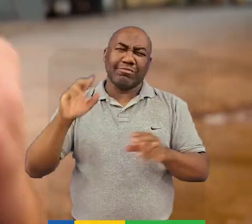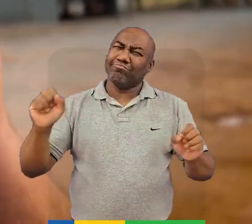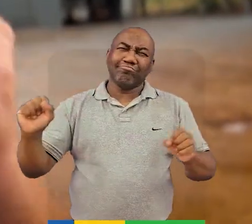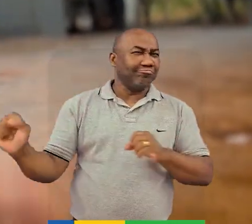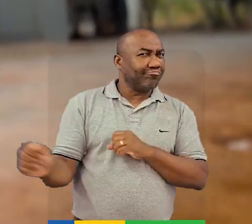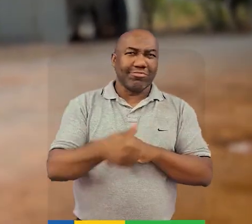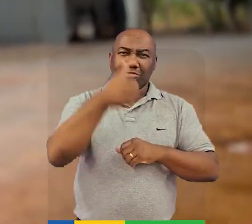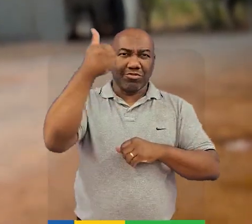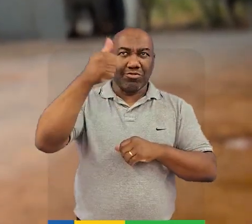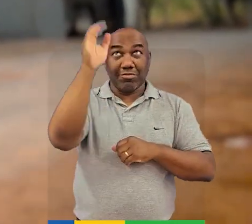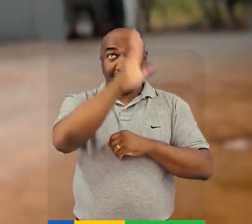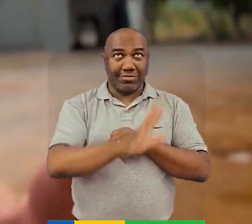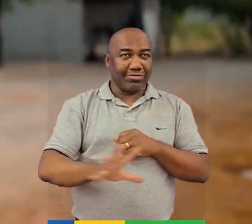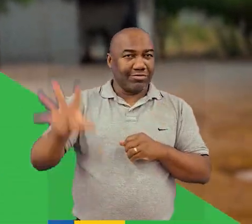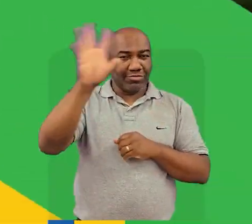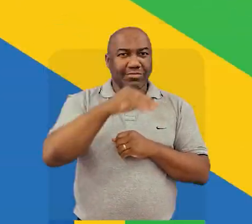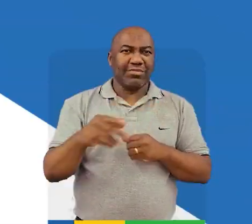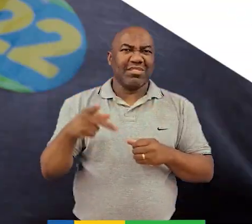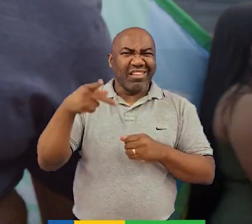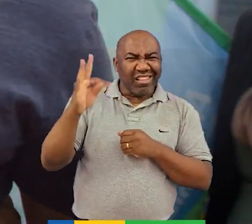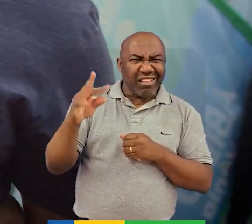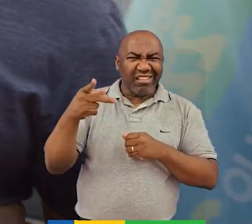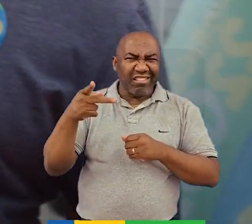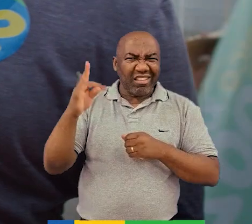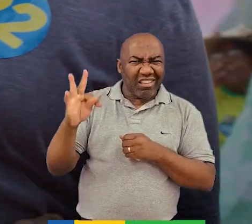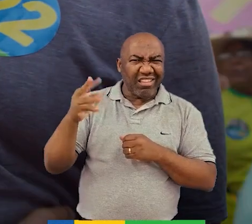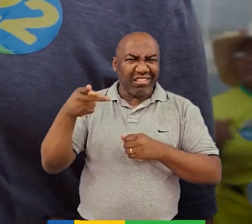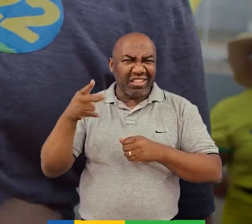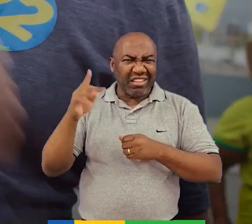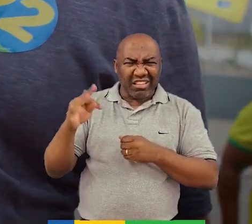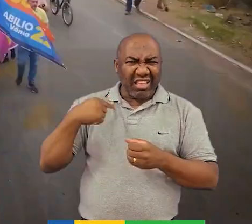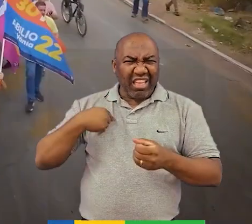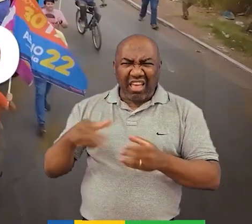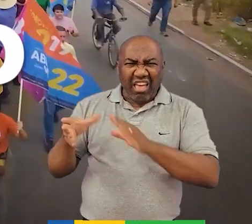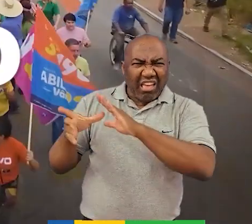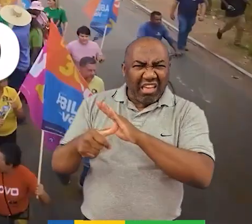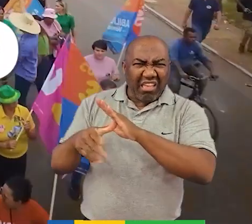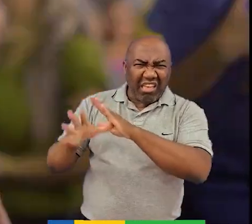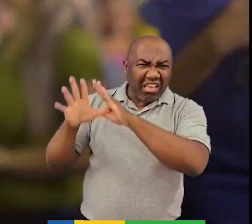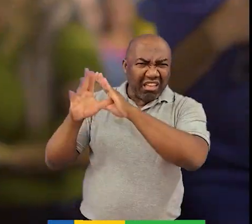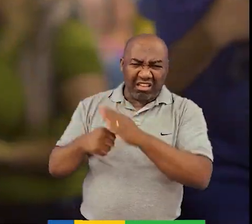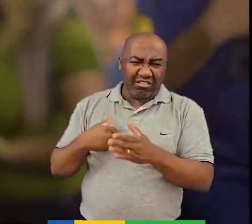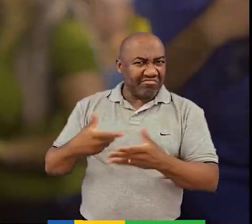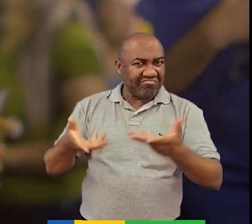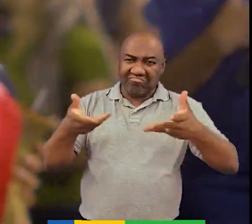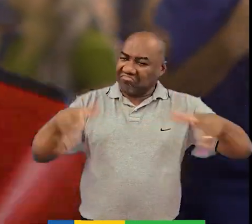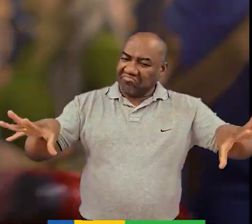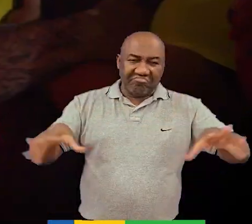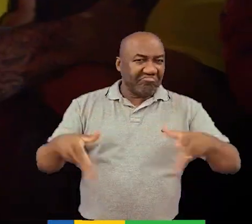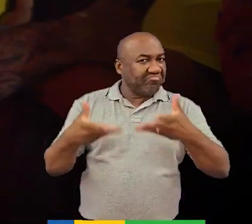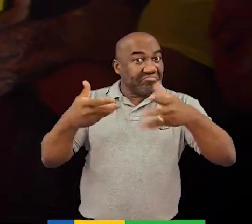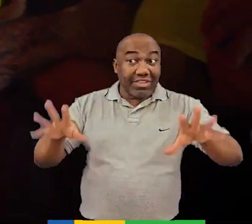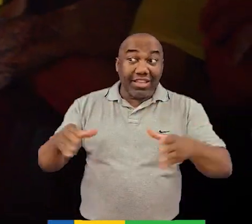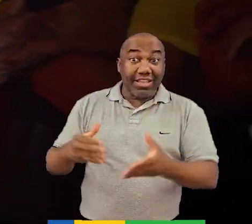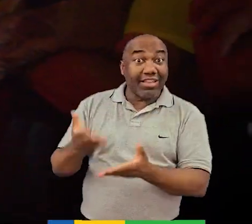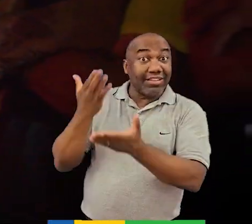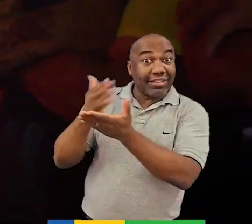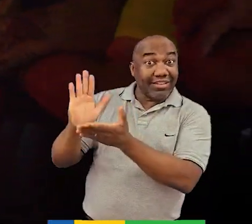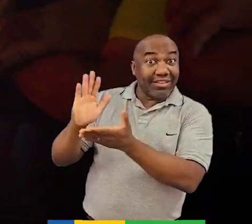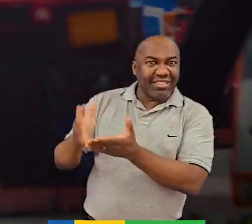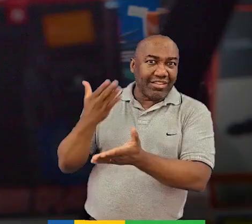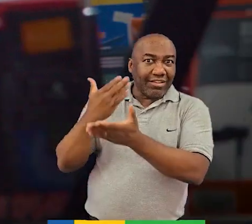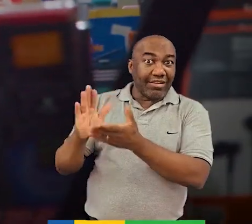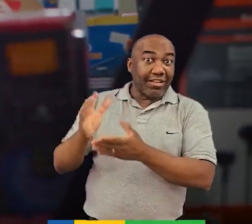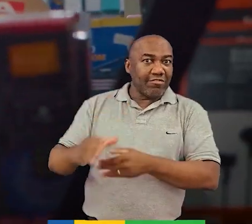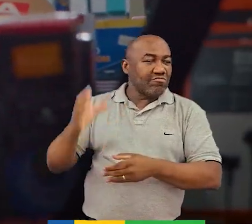município será das melhores do nosso país. Não quero PT, eu não quero corrupção. Não quero quem fecha com partido de